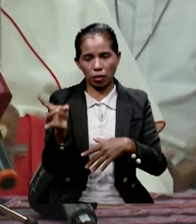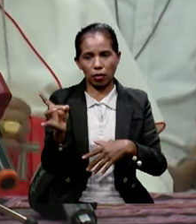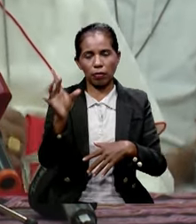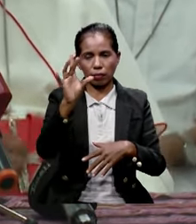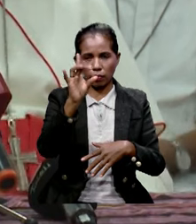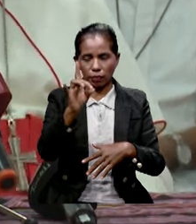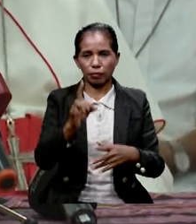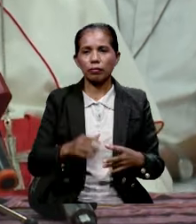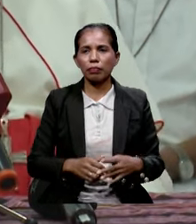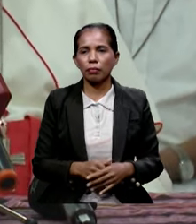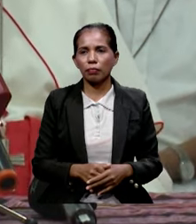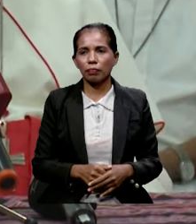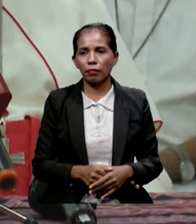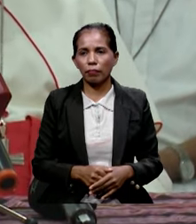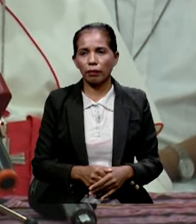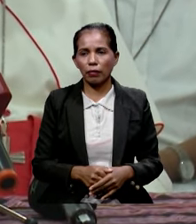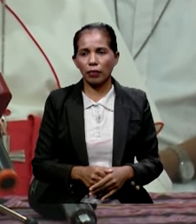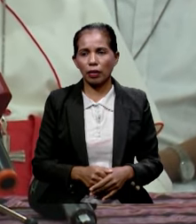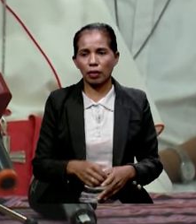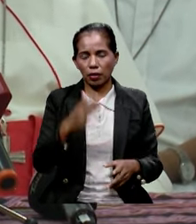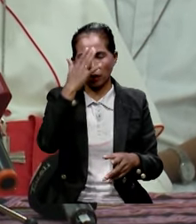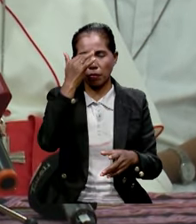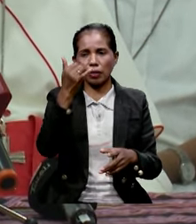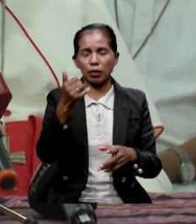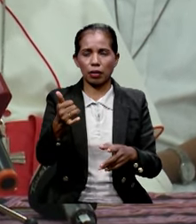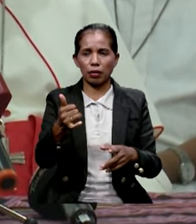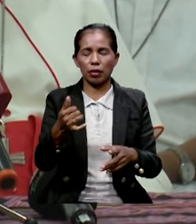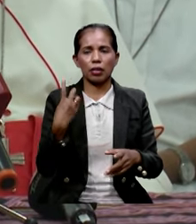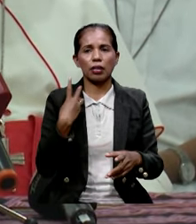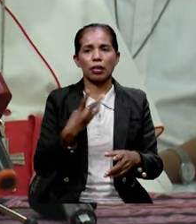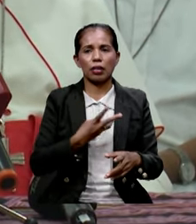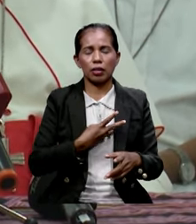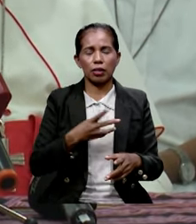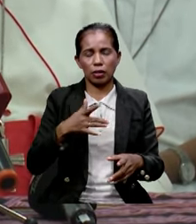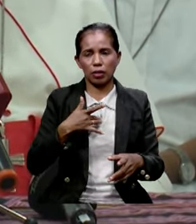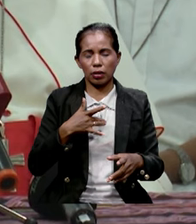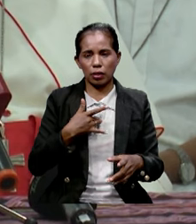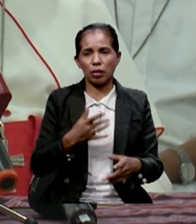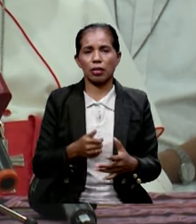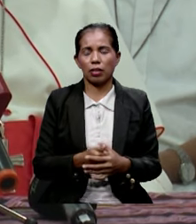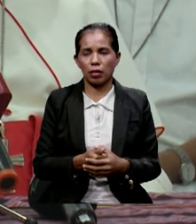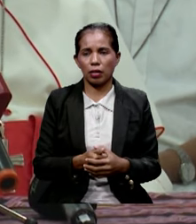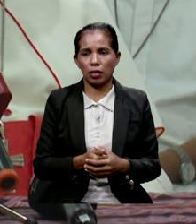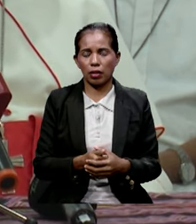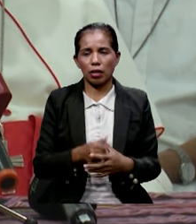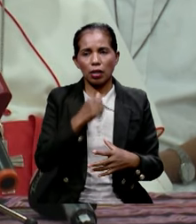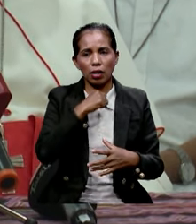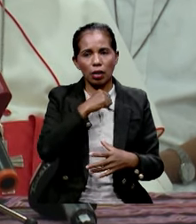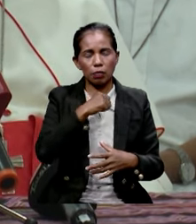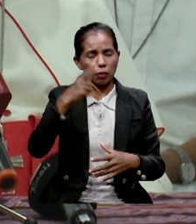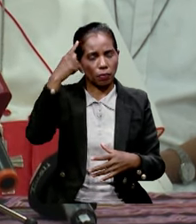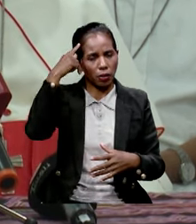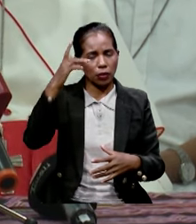setembro. O que empurrou, o que impulsou o Papa com esta